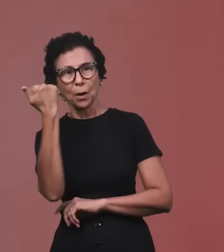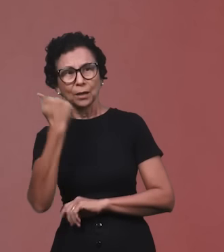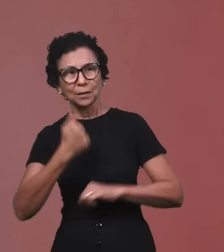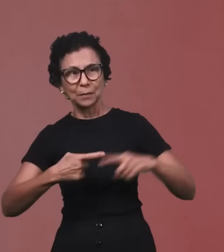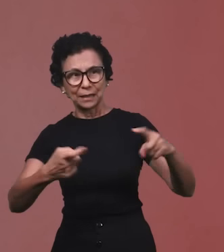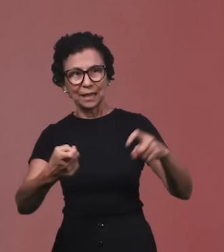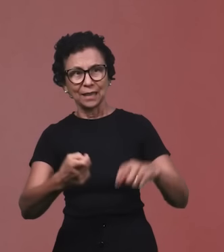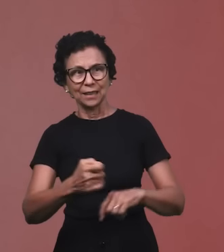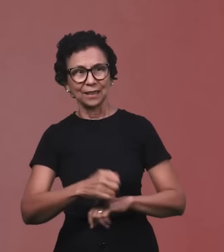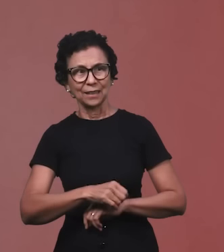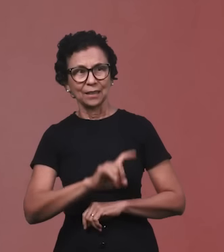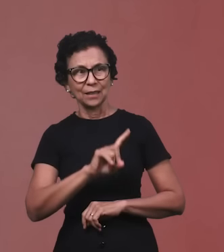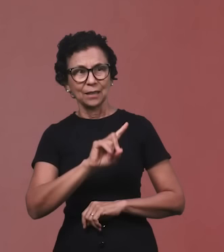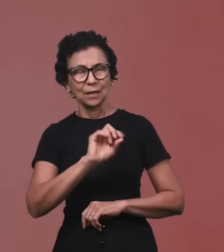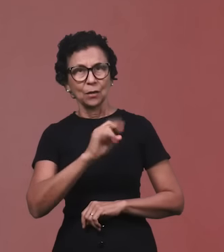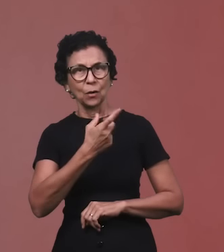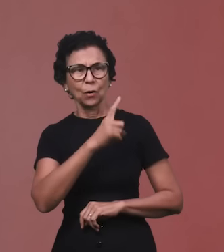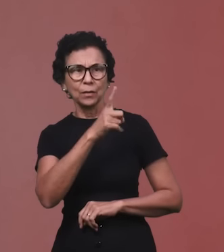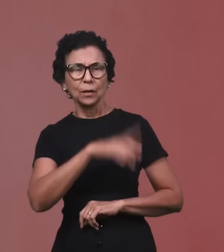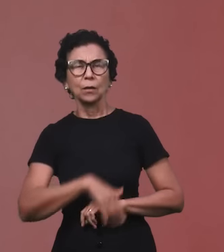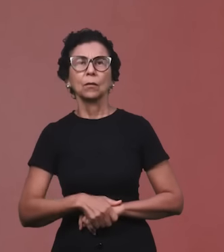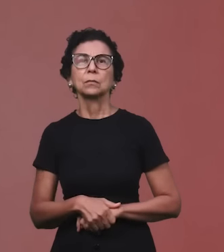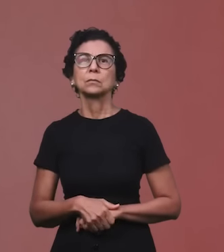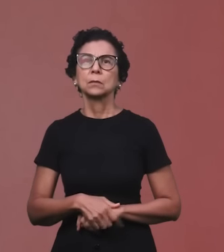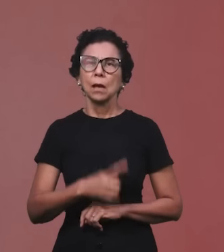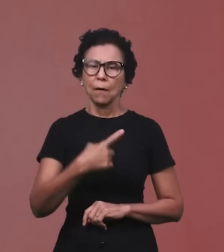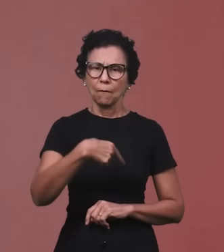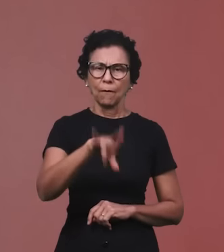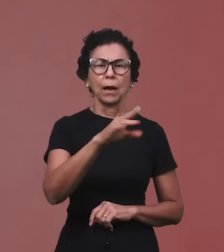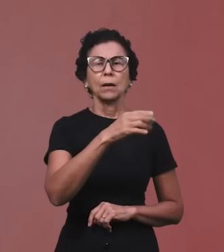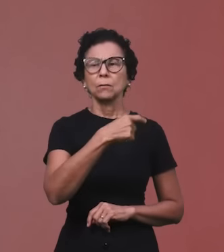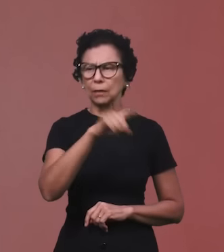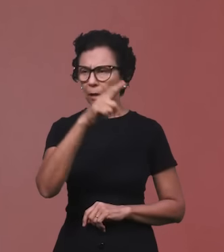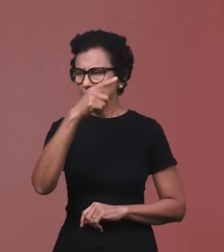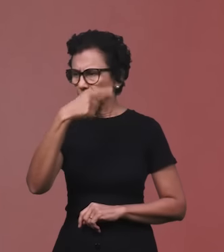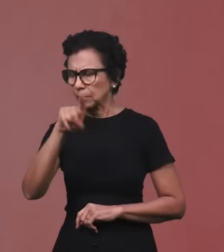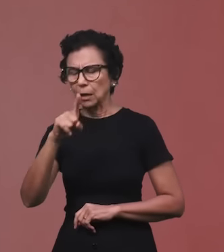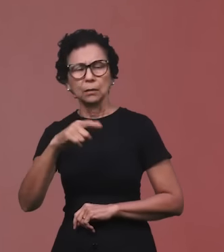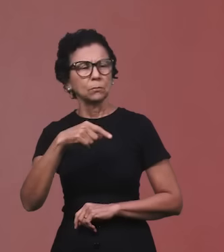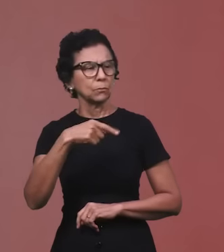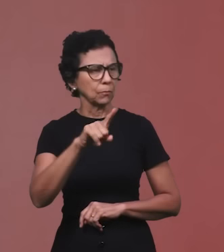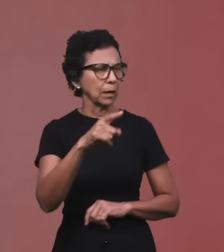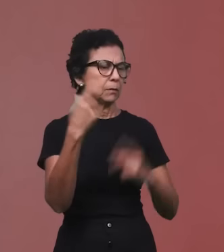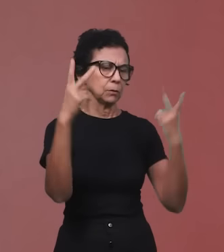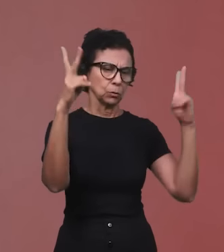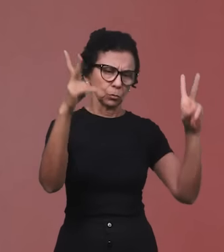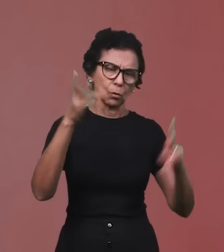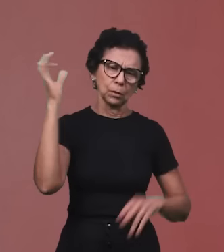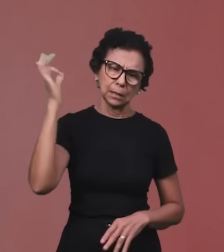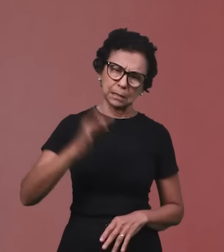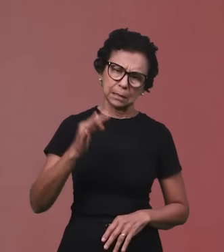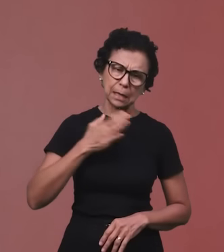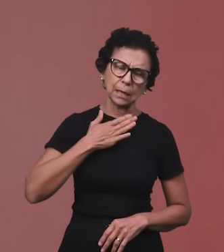vamos? Você vai ferir os sírios até o consumir, você vai isso aqui, você vai, e vai ter vitória, pode